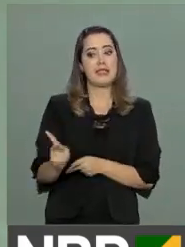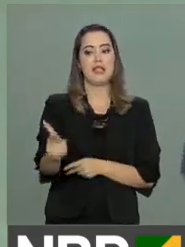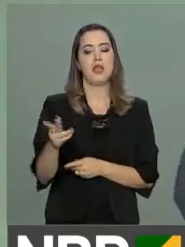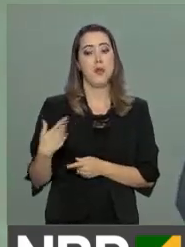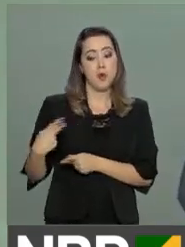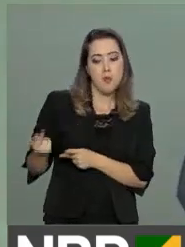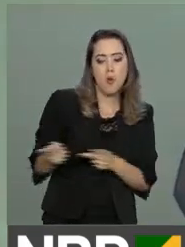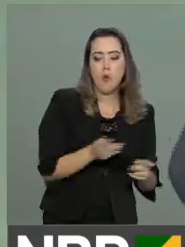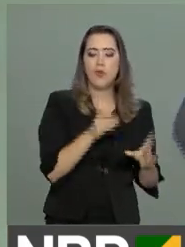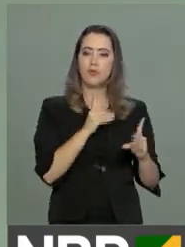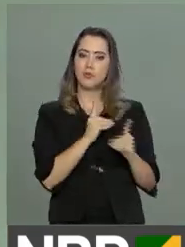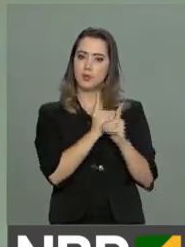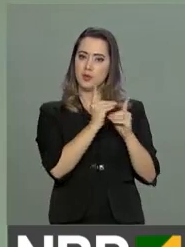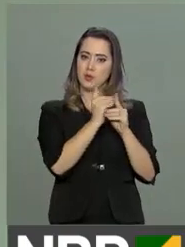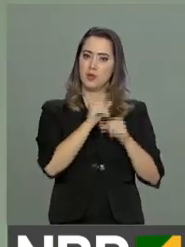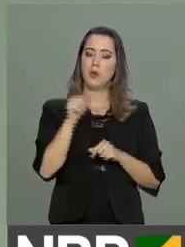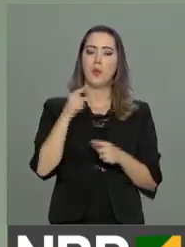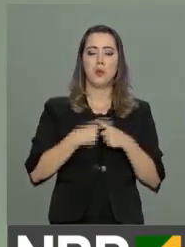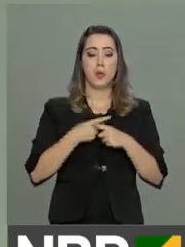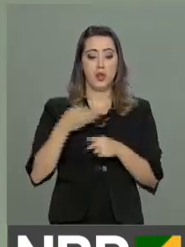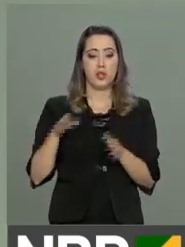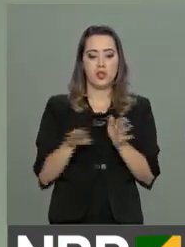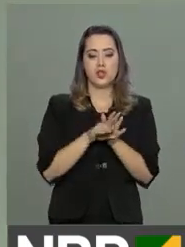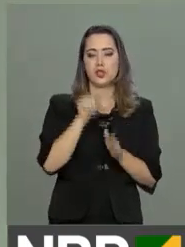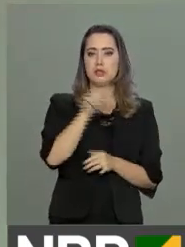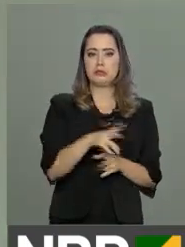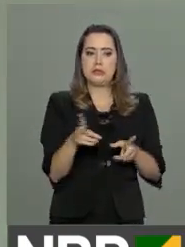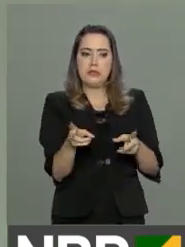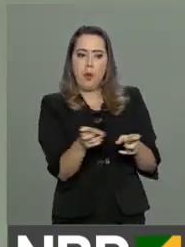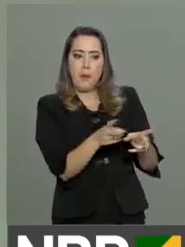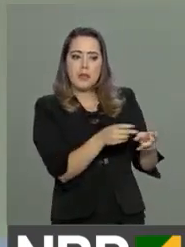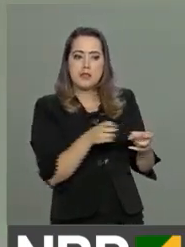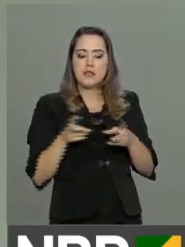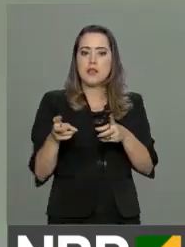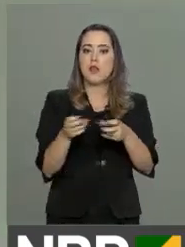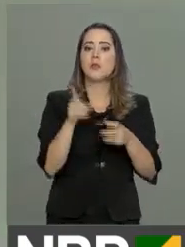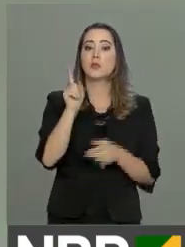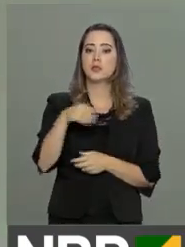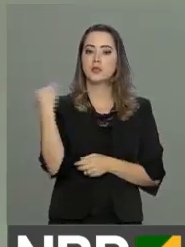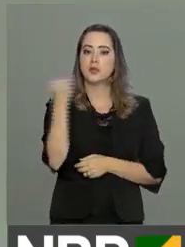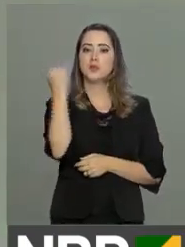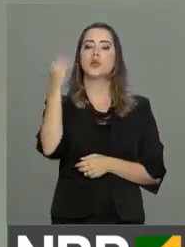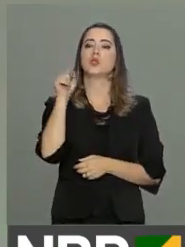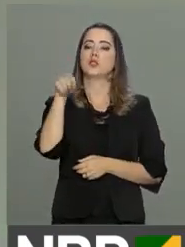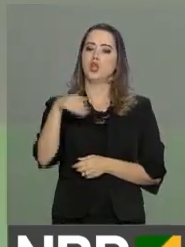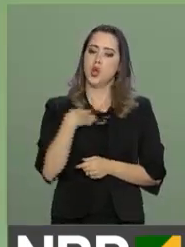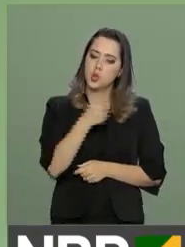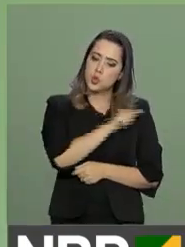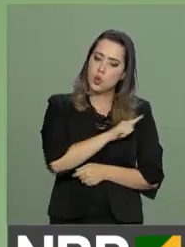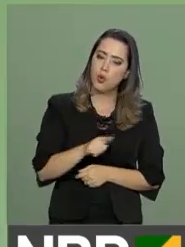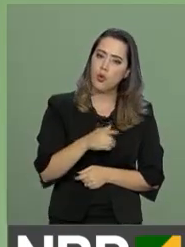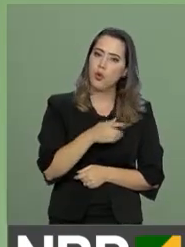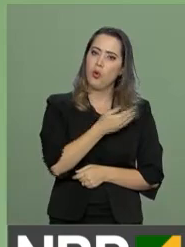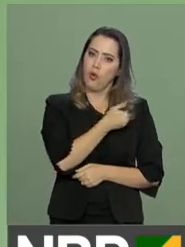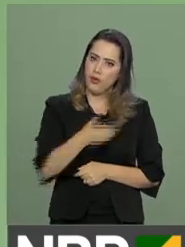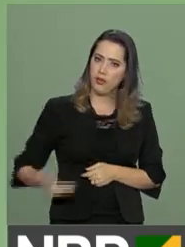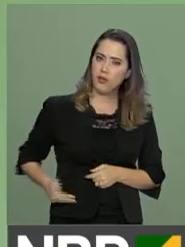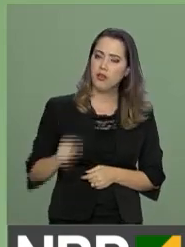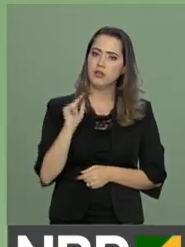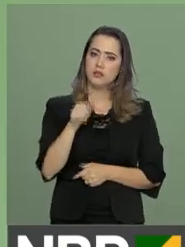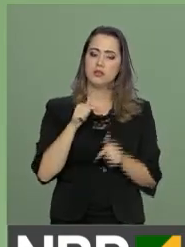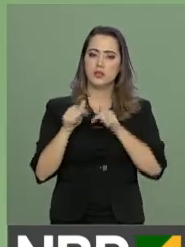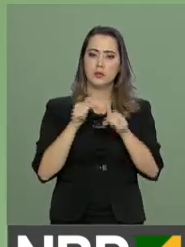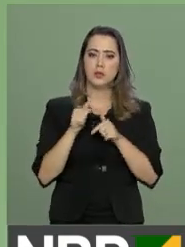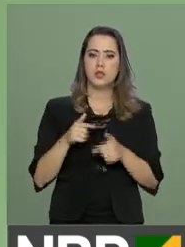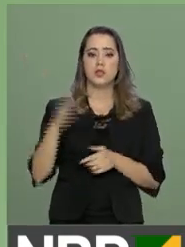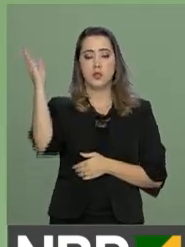para esses encontros, porque vindo aqui é que eu percebo que vale a pena governar, que o Brasil vale a pena e que o